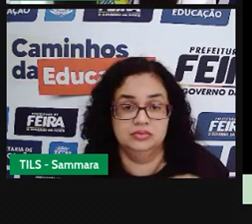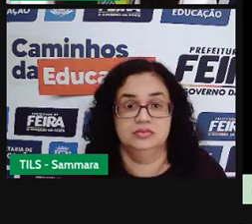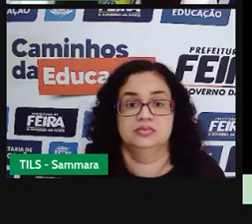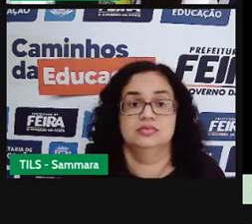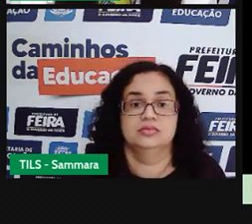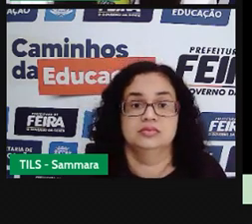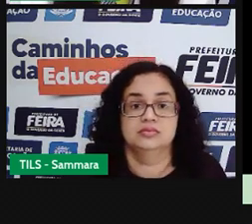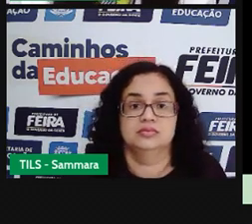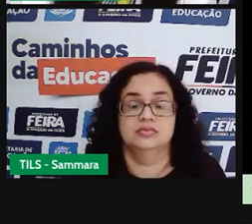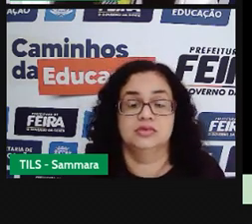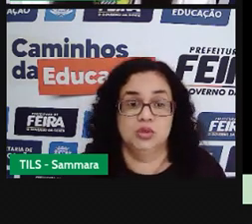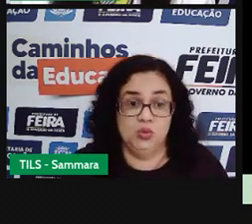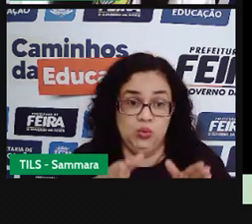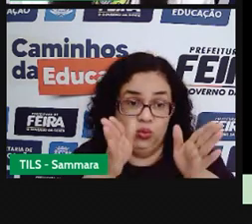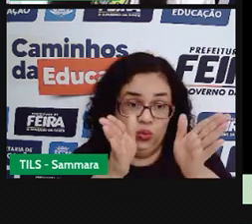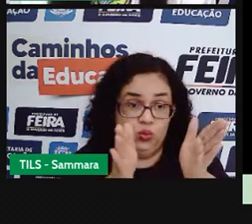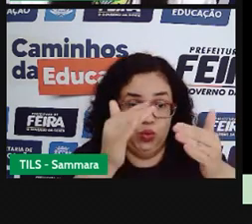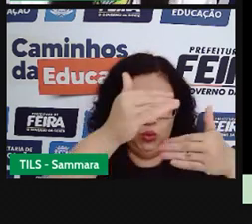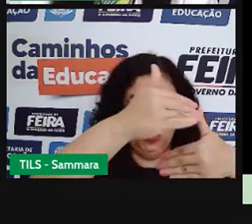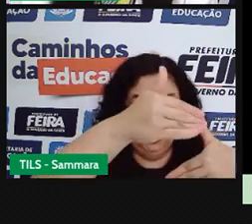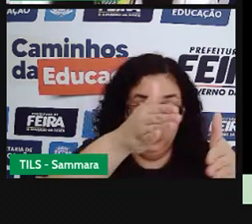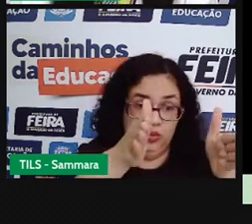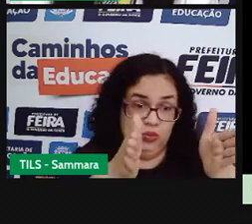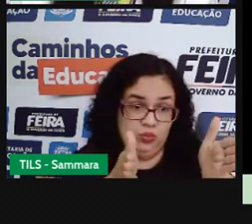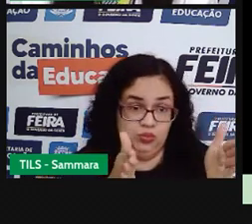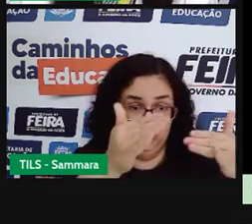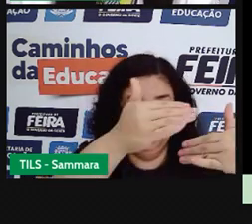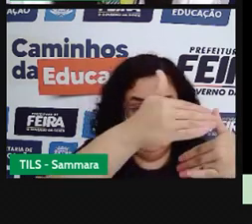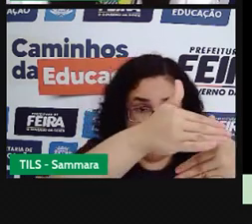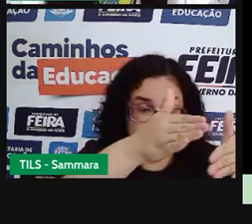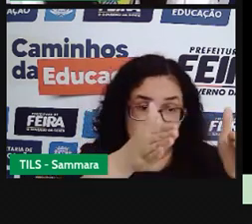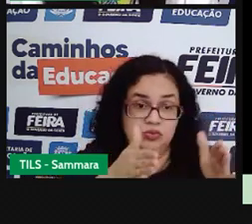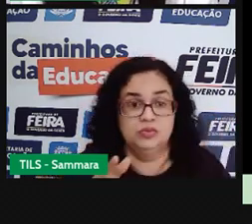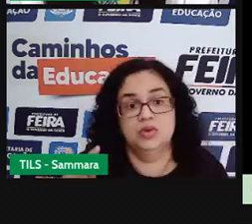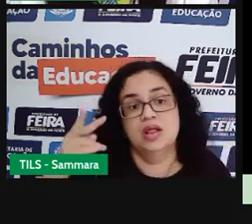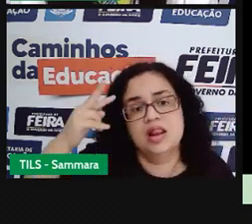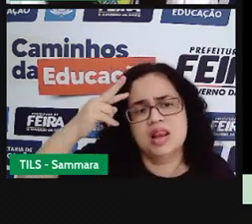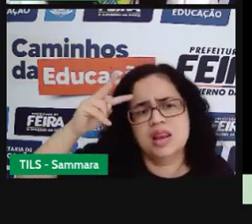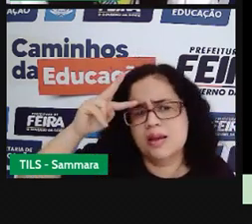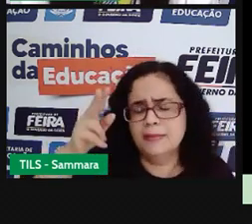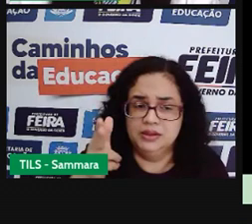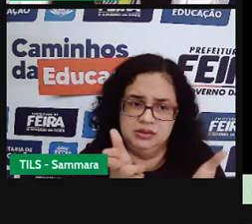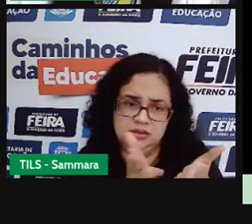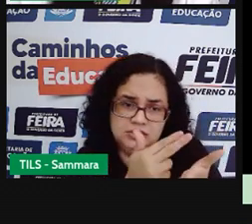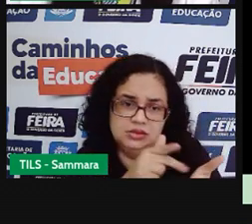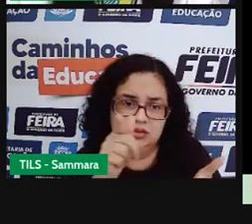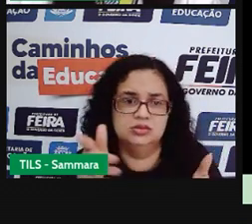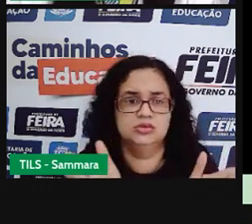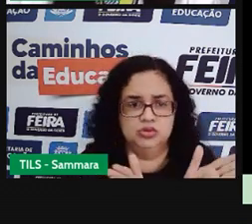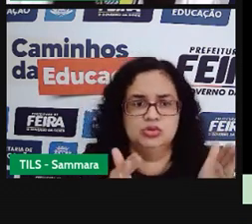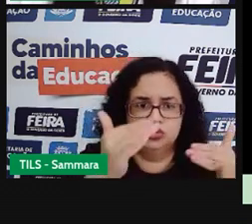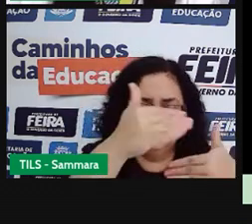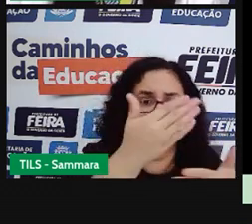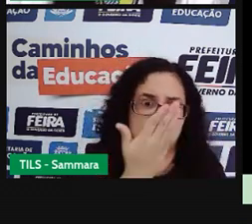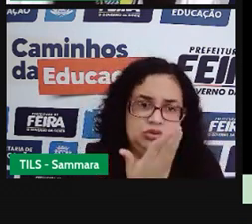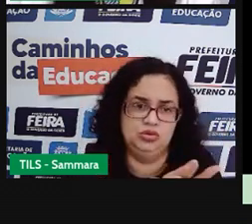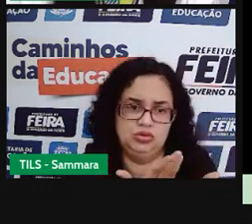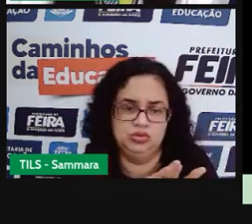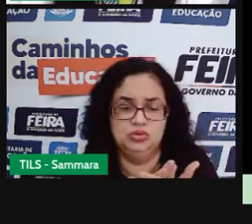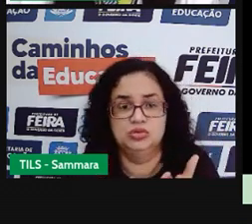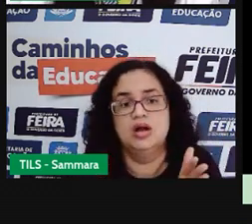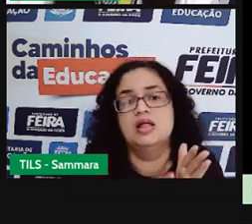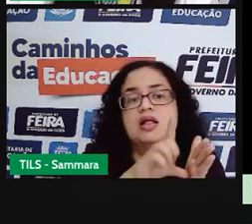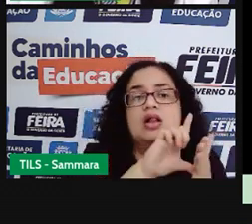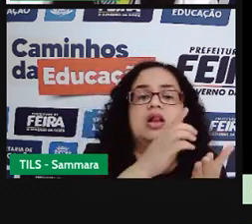um cubo lembra aí nessa figura a gente já trabalhando na aula anterior mandar para o nosso aqui